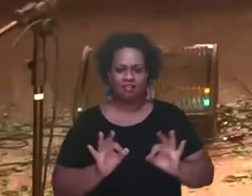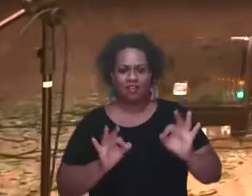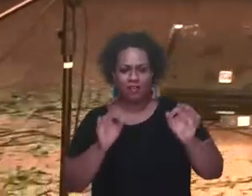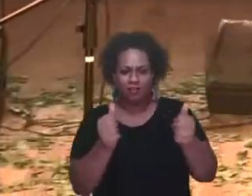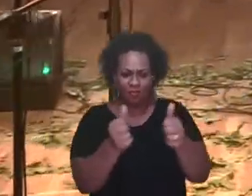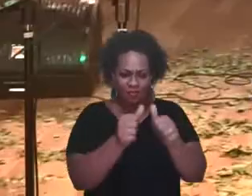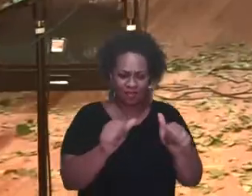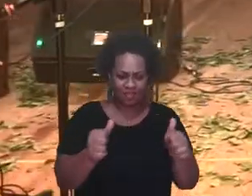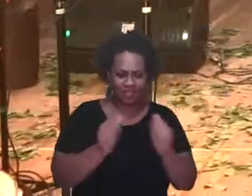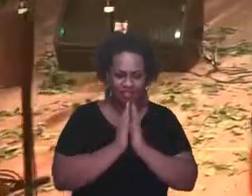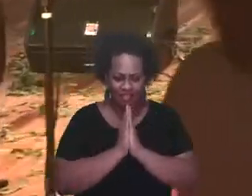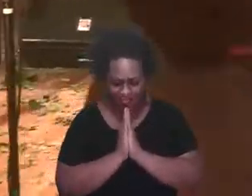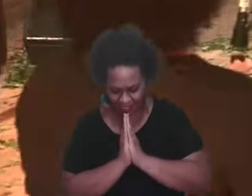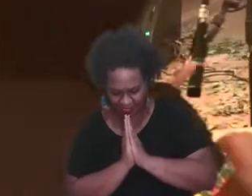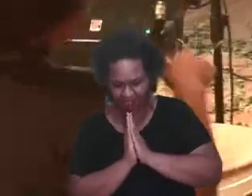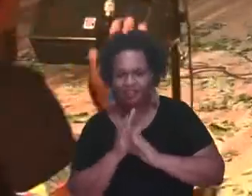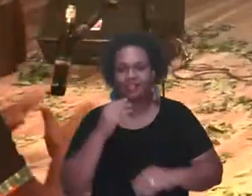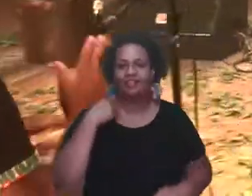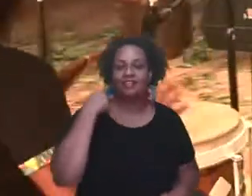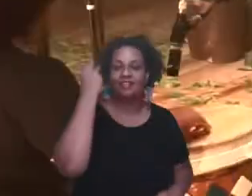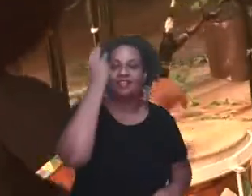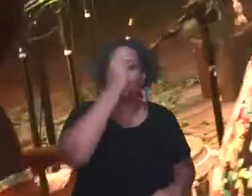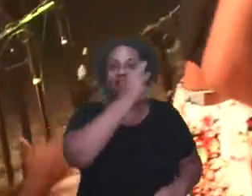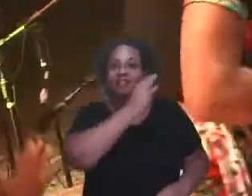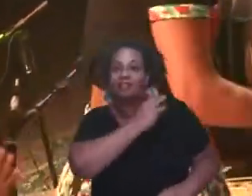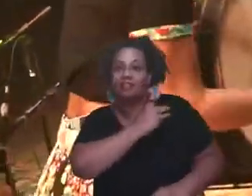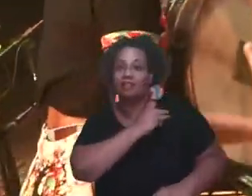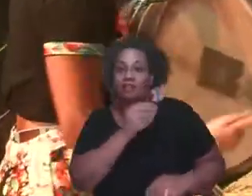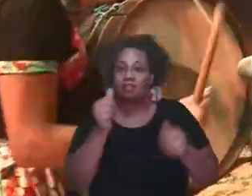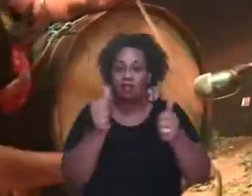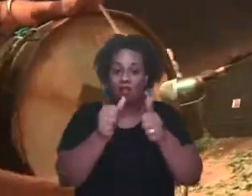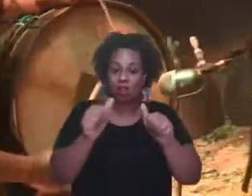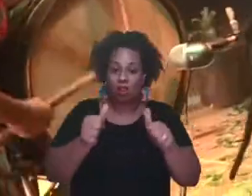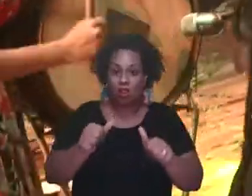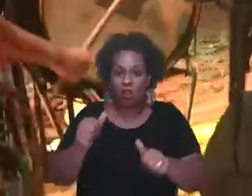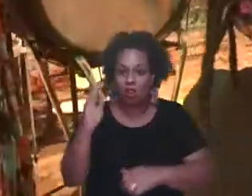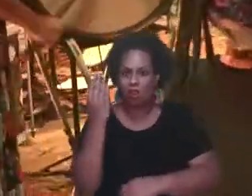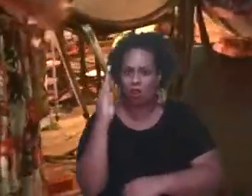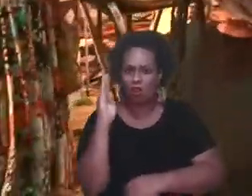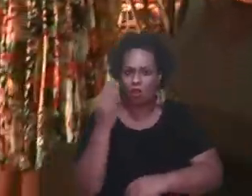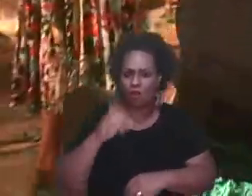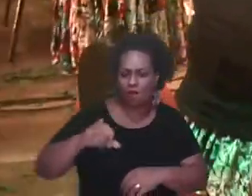vou fazer uma mesinha para botar Nossa Senhora se Peroba Rosa